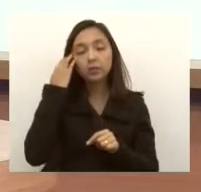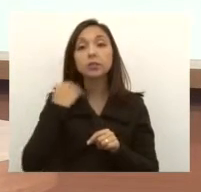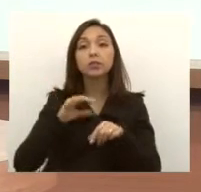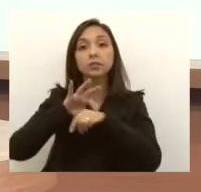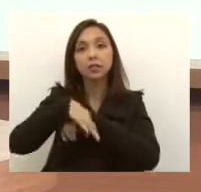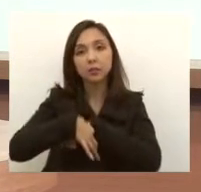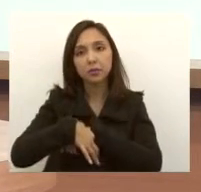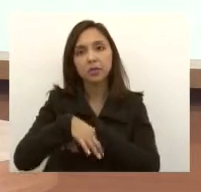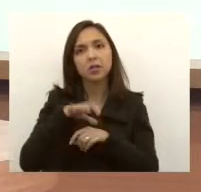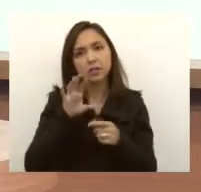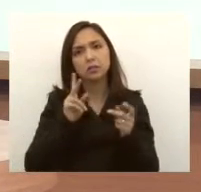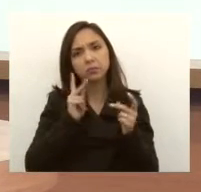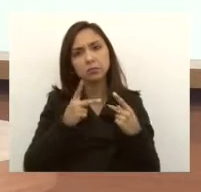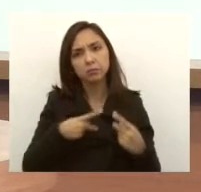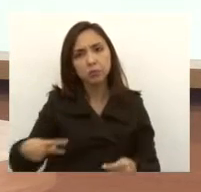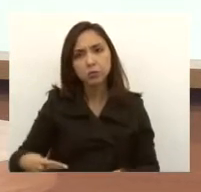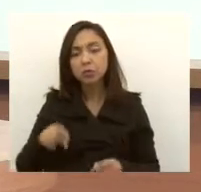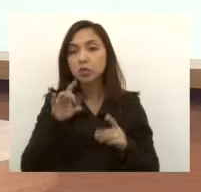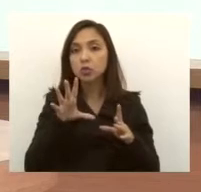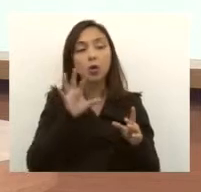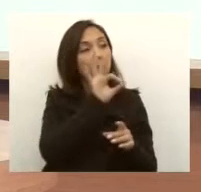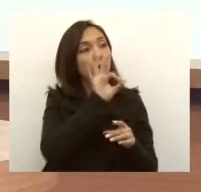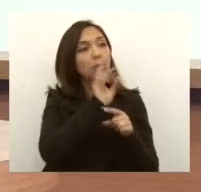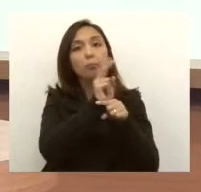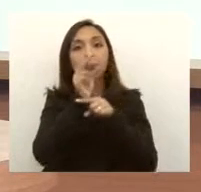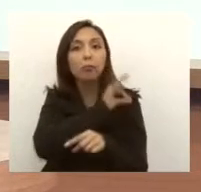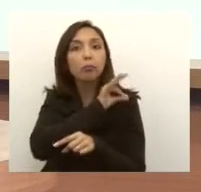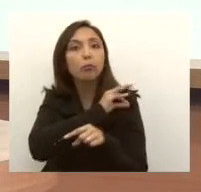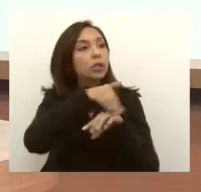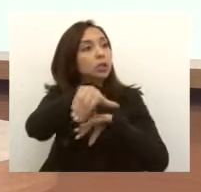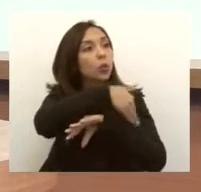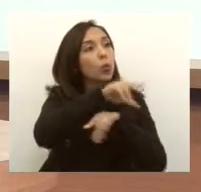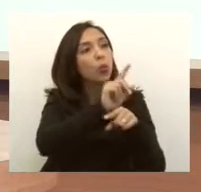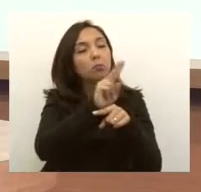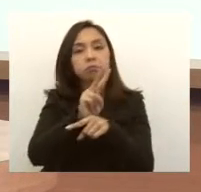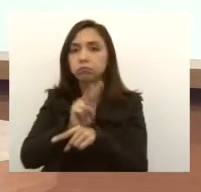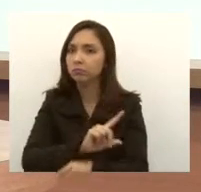falamos só de policiamento nas ruas, nós falamos